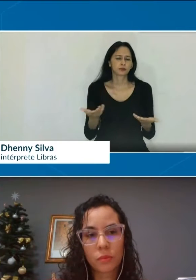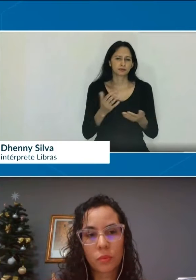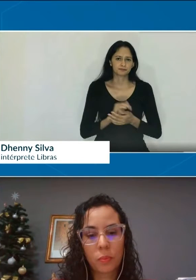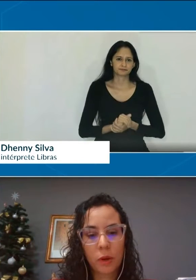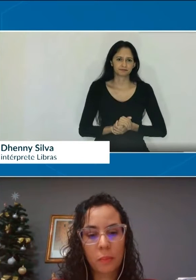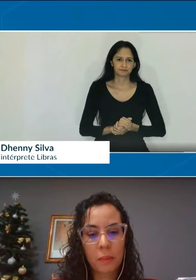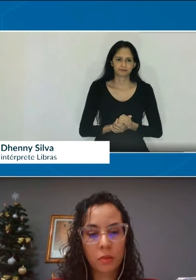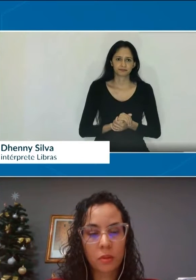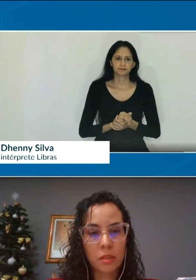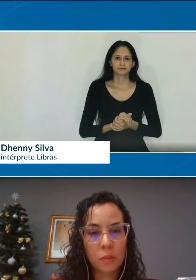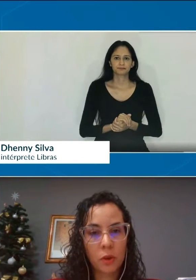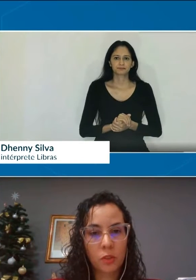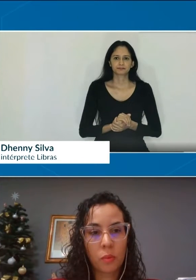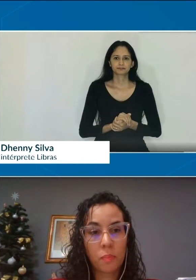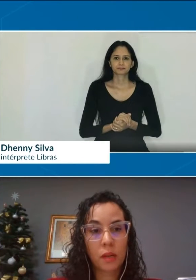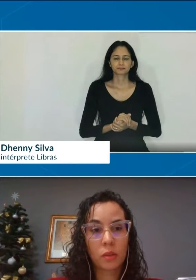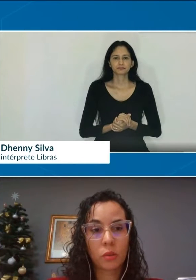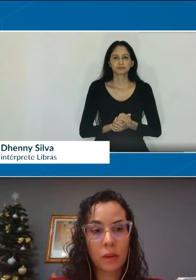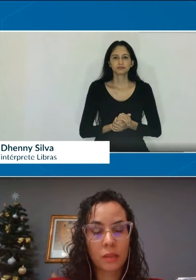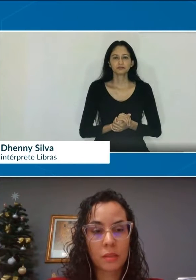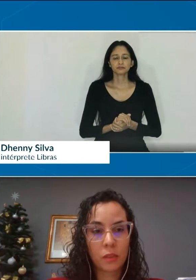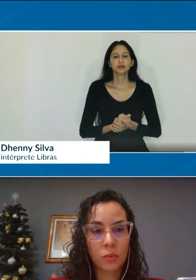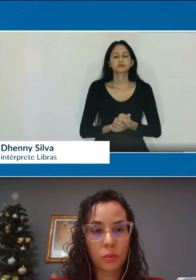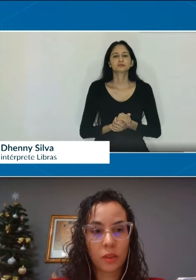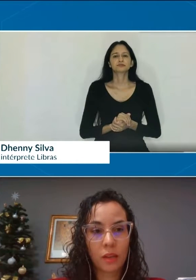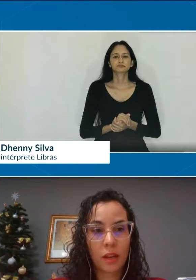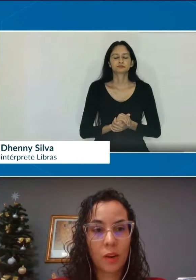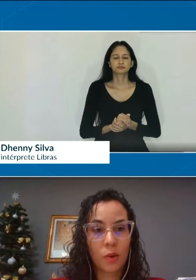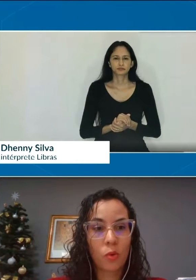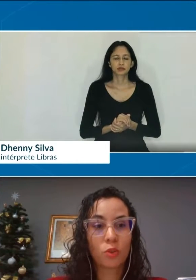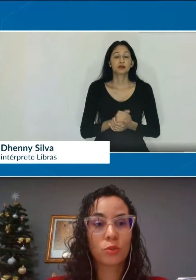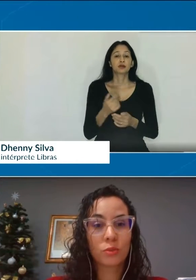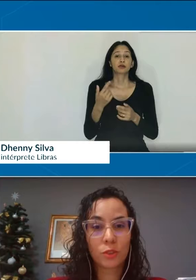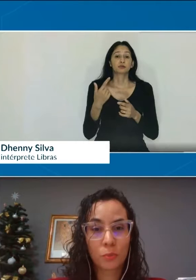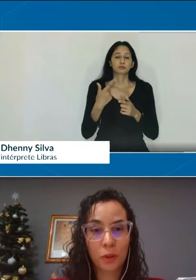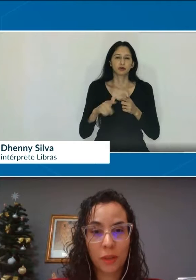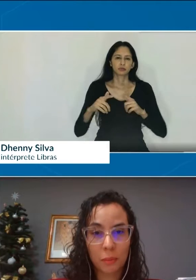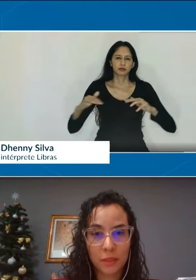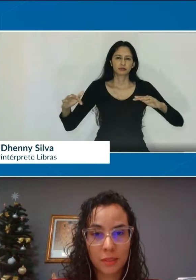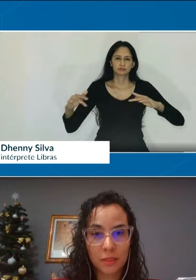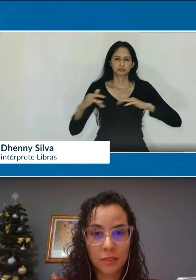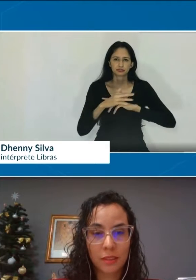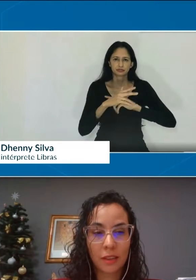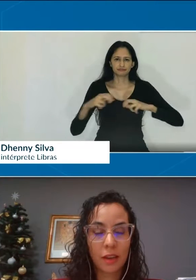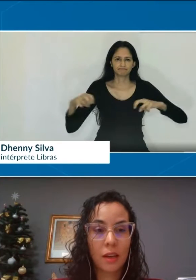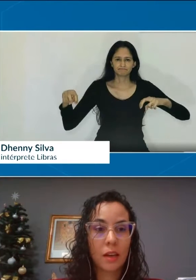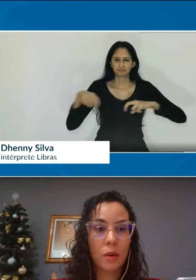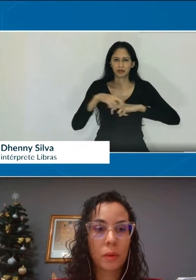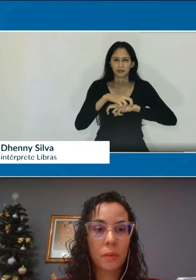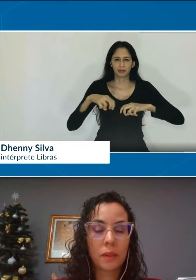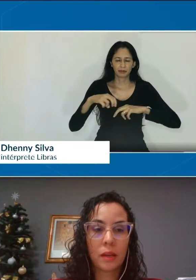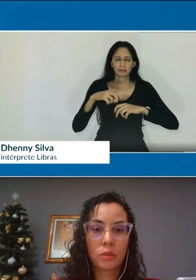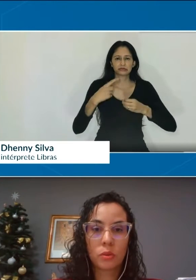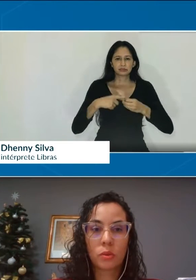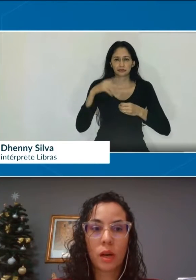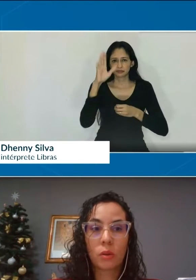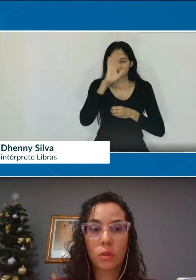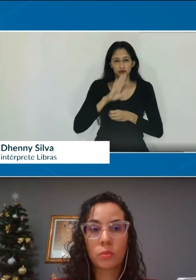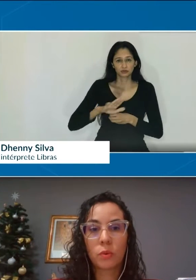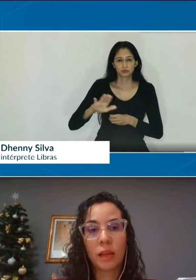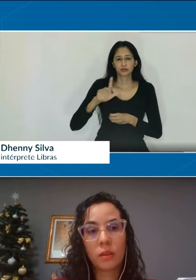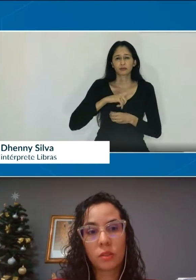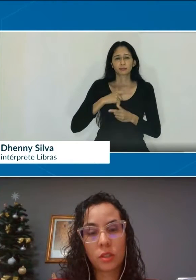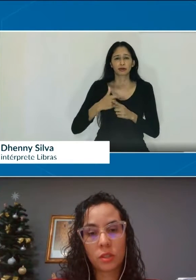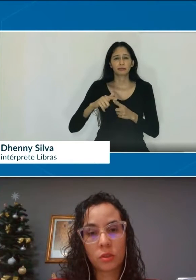Marcelo, o problema do transporte urbano no Brasil é um conjunto de problemas, né? O problema dele é